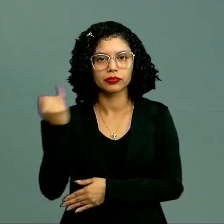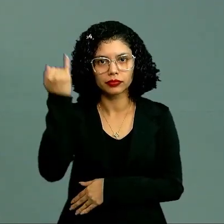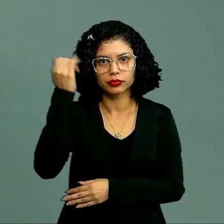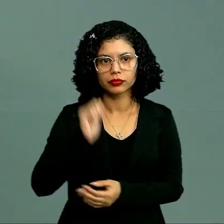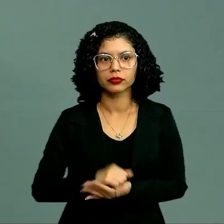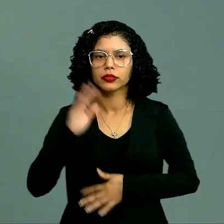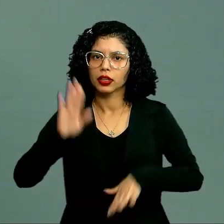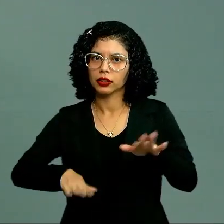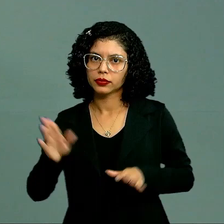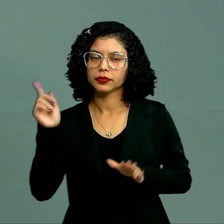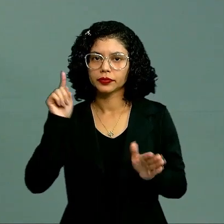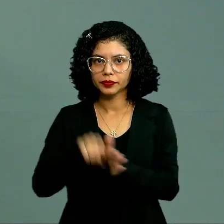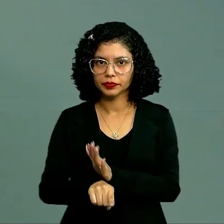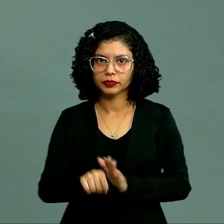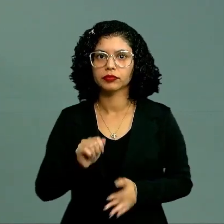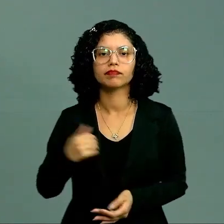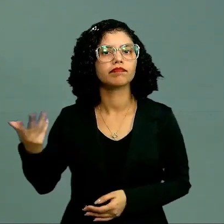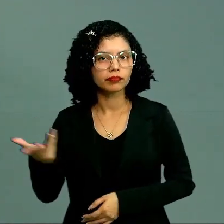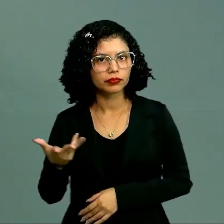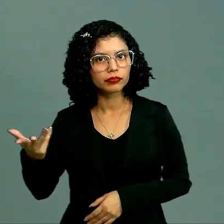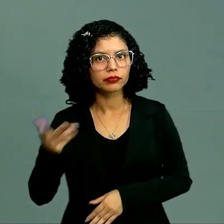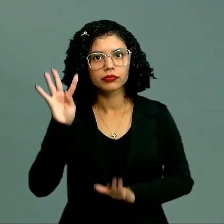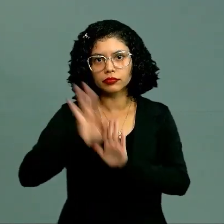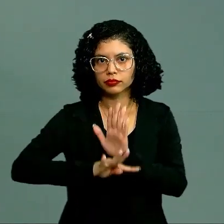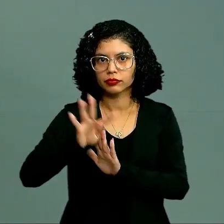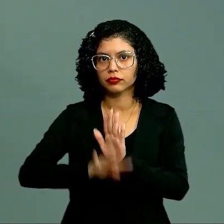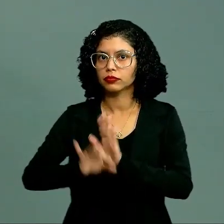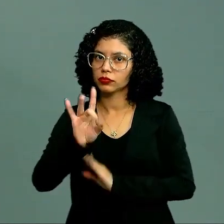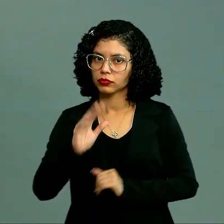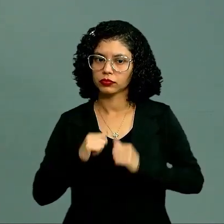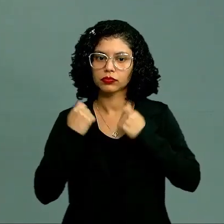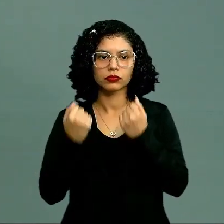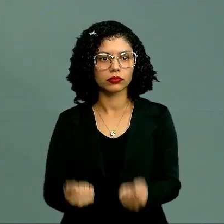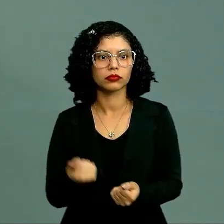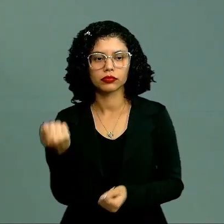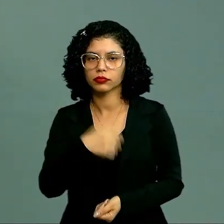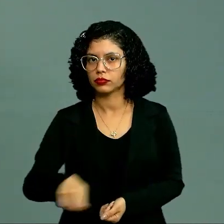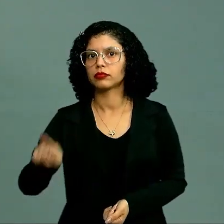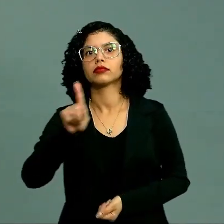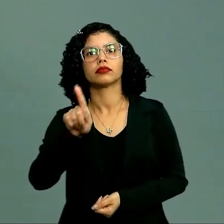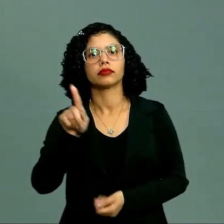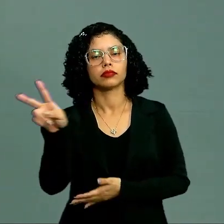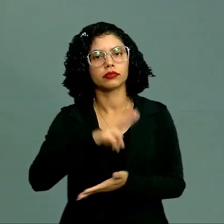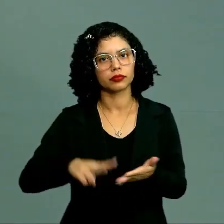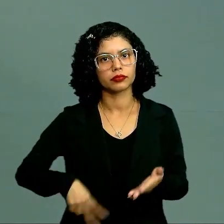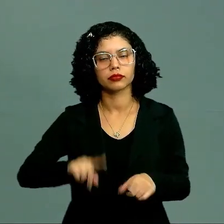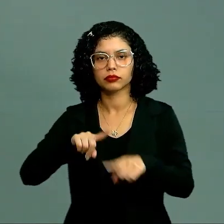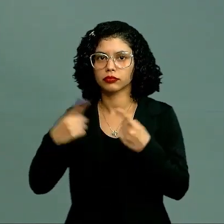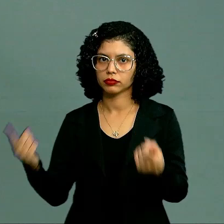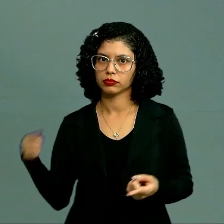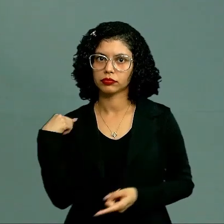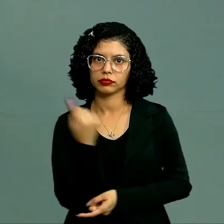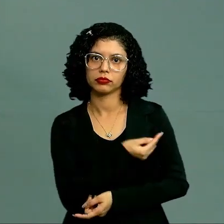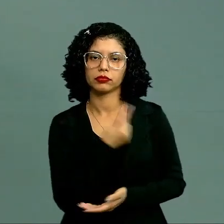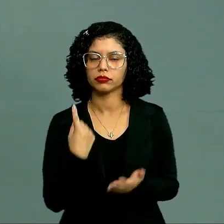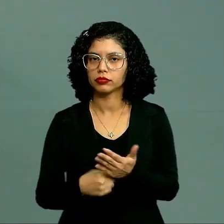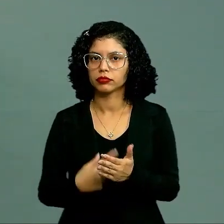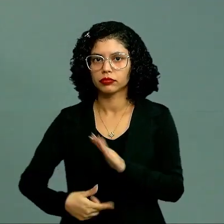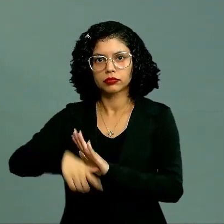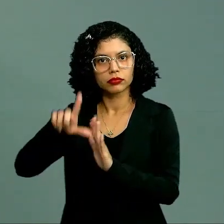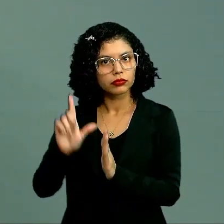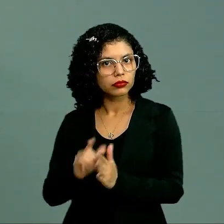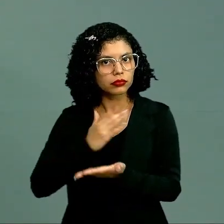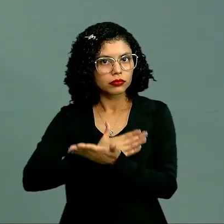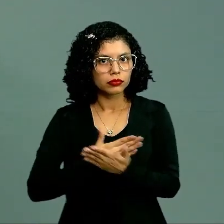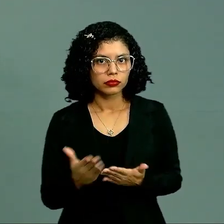essencial. Às vezes a questão é tão básica que o texto serve só como suporte, você nem precisaria ter lido. Então, vamos fazer um acordo. Antes de